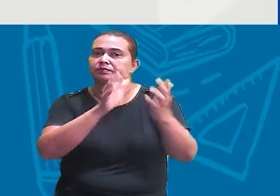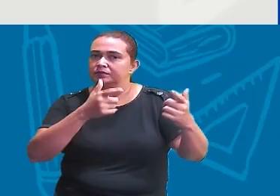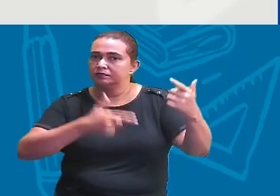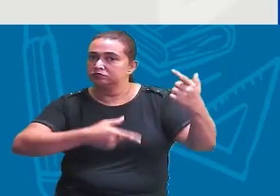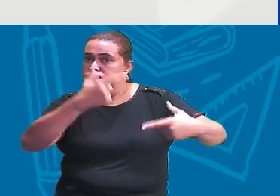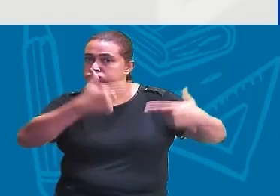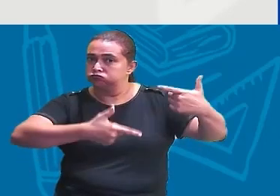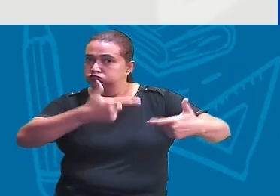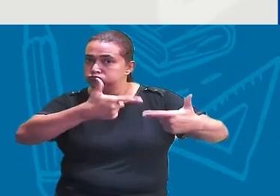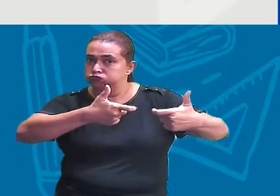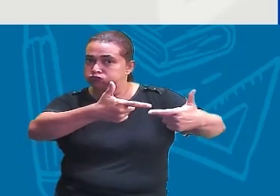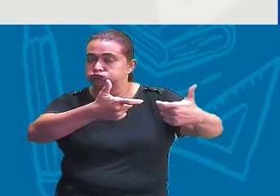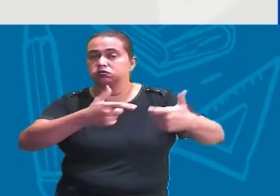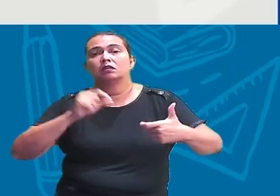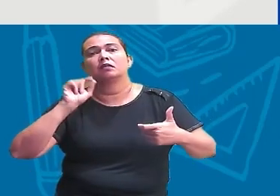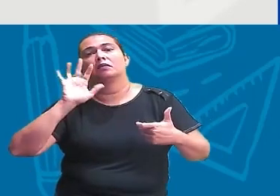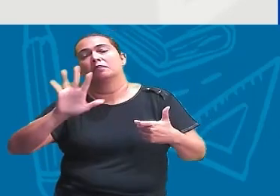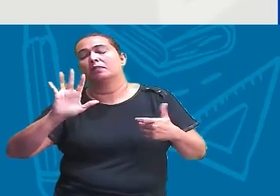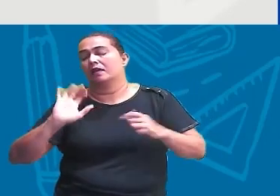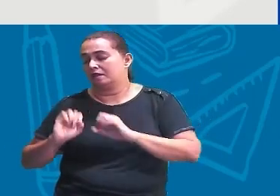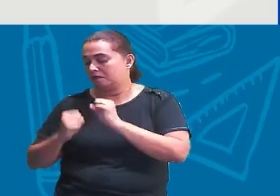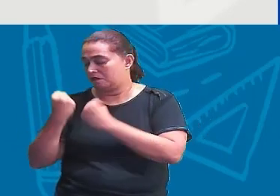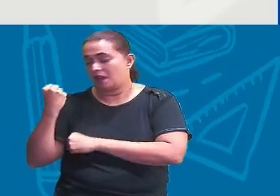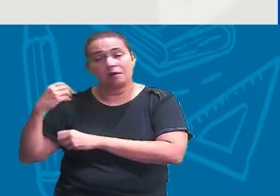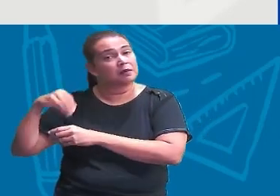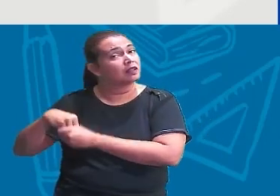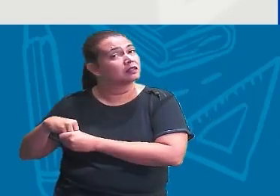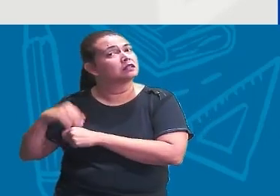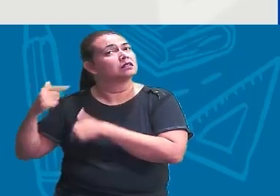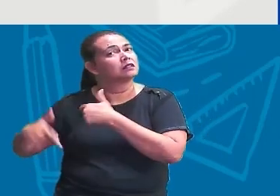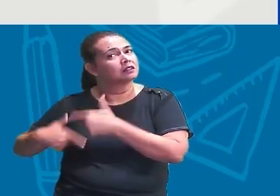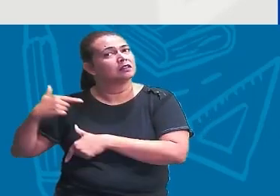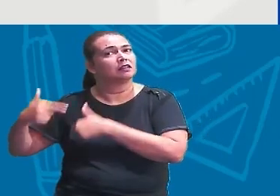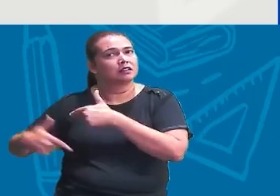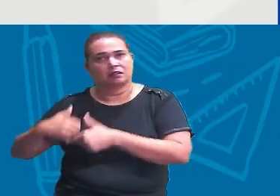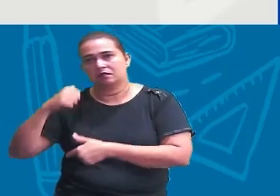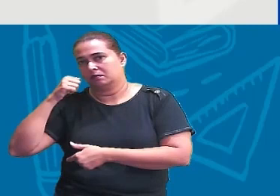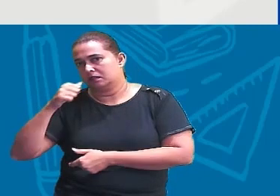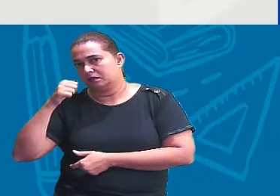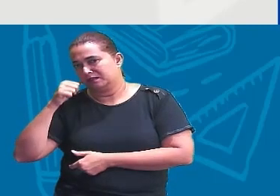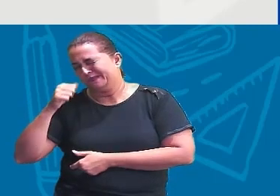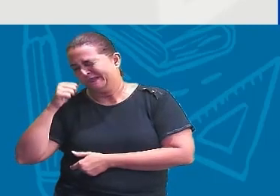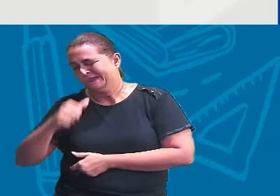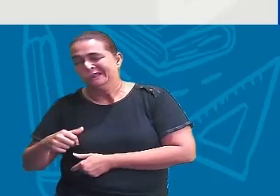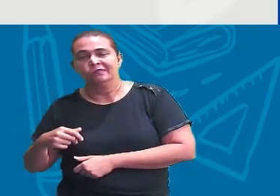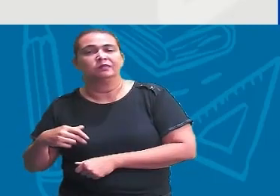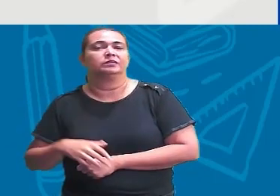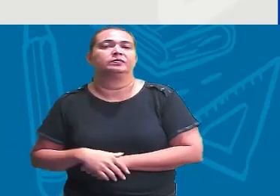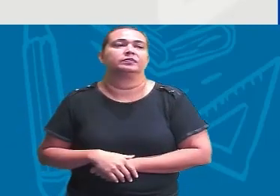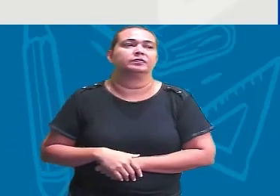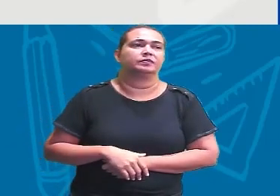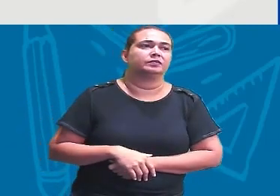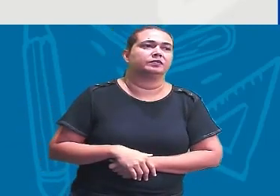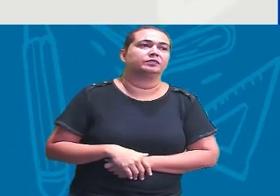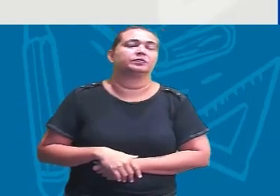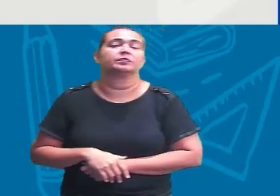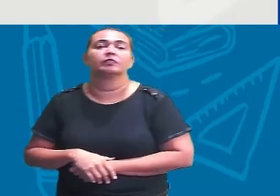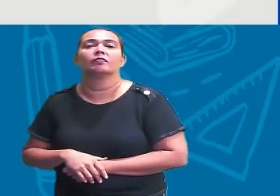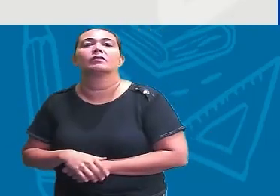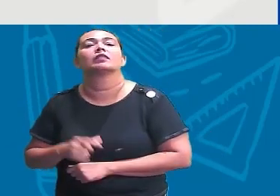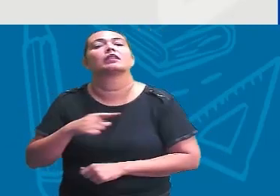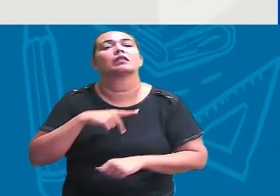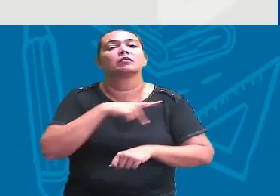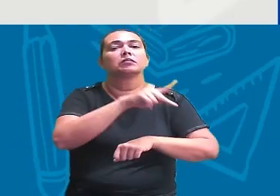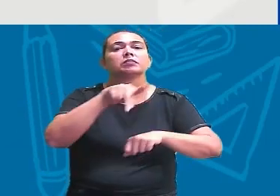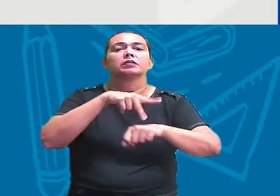países foi o trabalho feminino nas fábricas, nas indústrias. Tá? Detalhe, naquela época, em alguns países